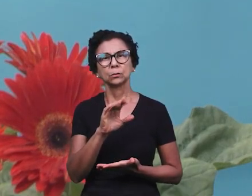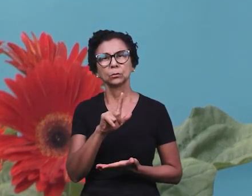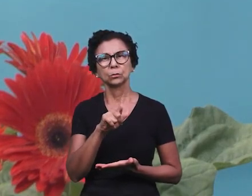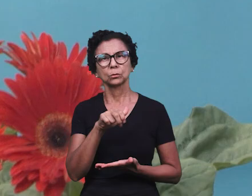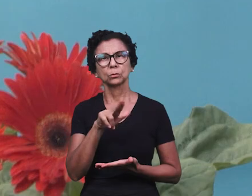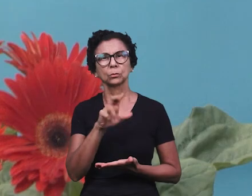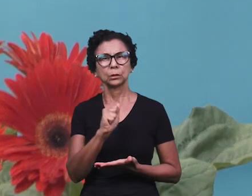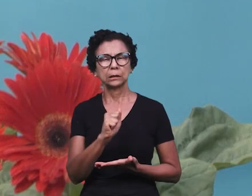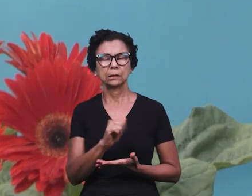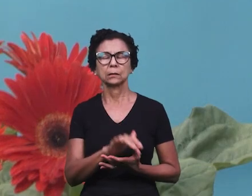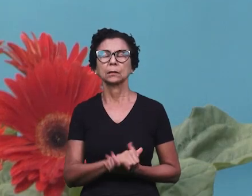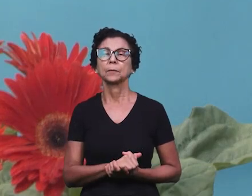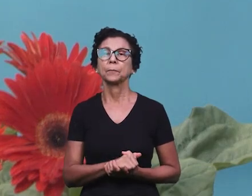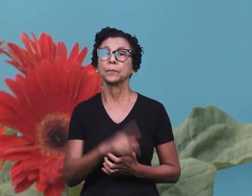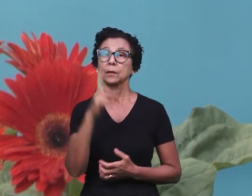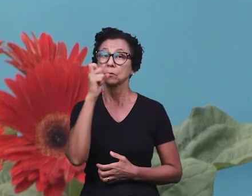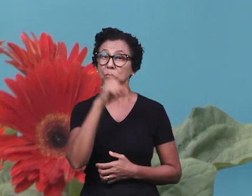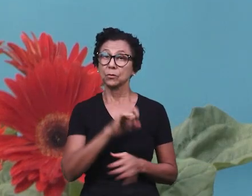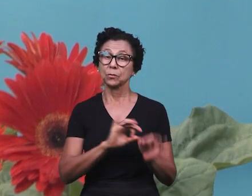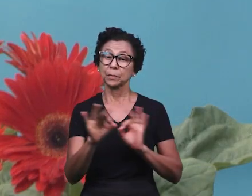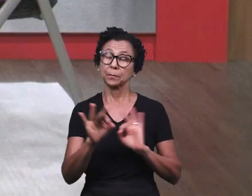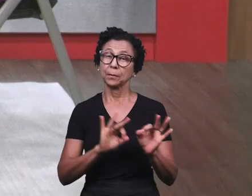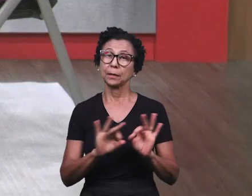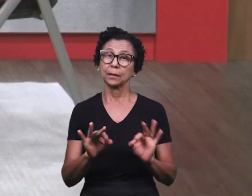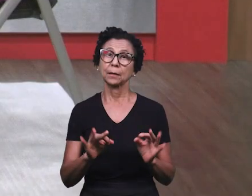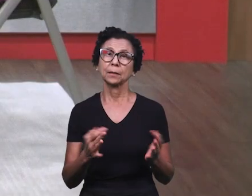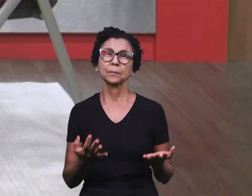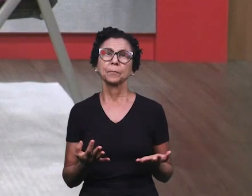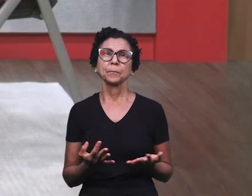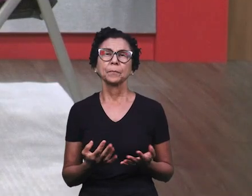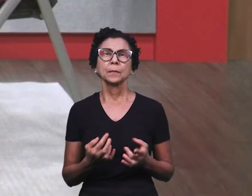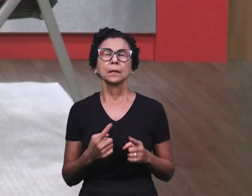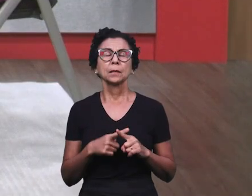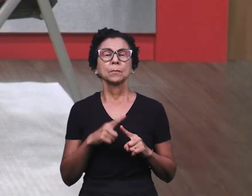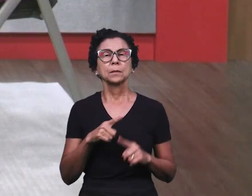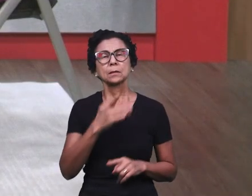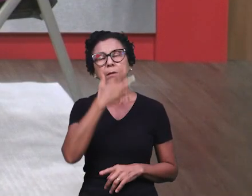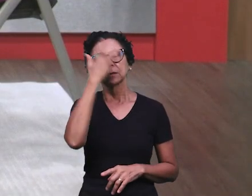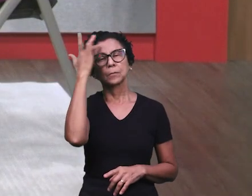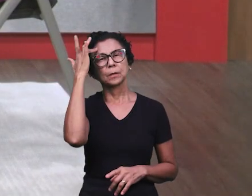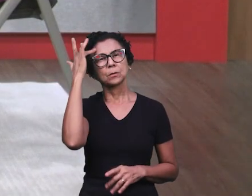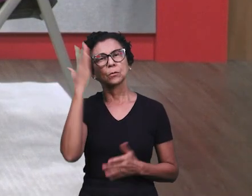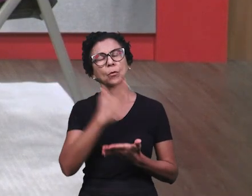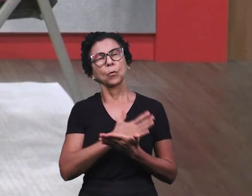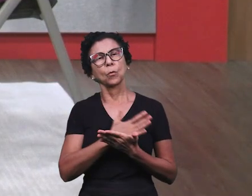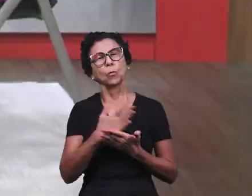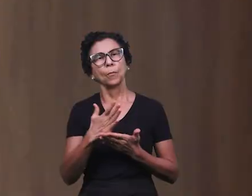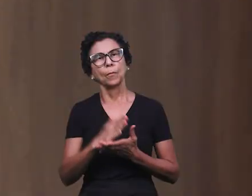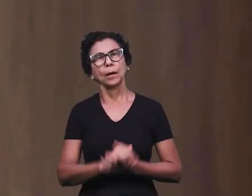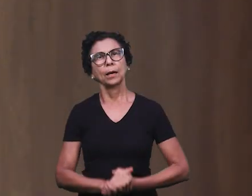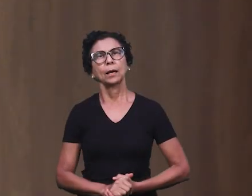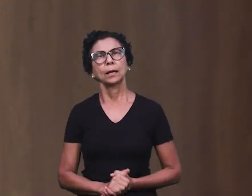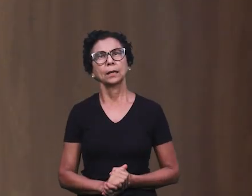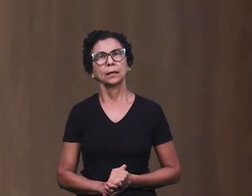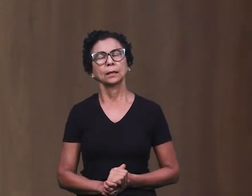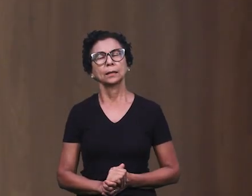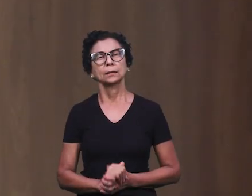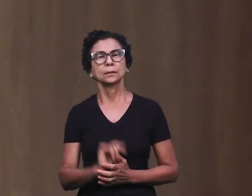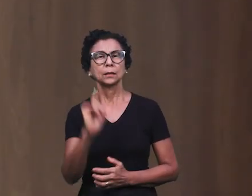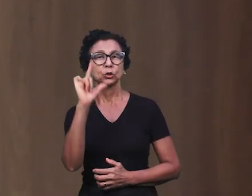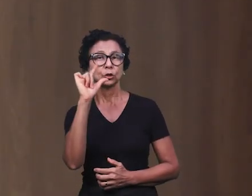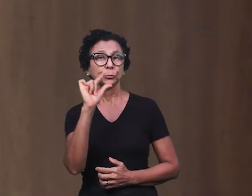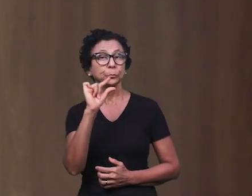mais difícil de fazer, mas que vale a pena. Mas também se o paciente começa a reduzir, mesmo que não